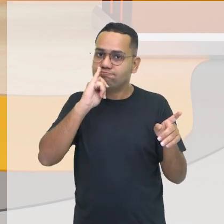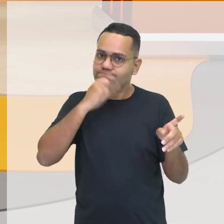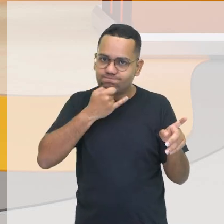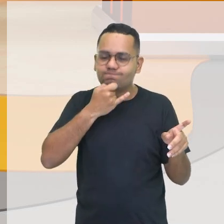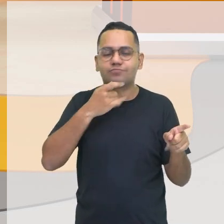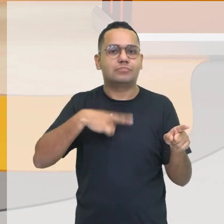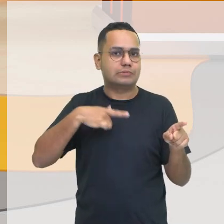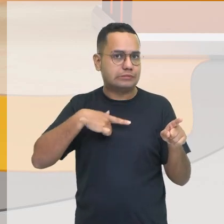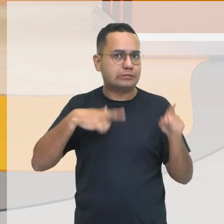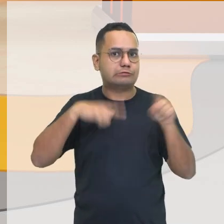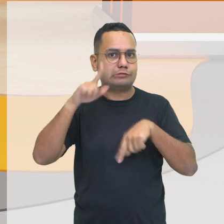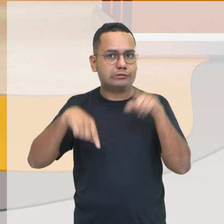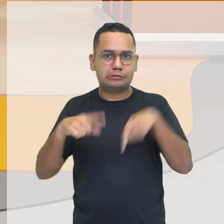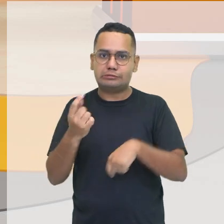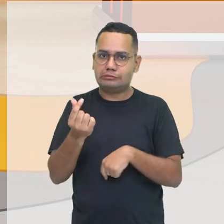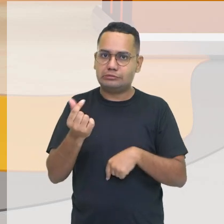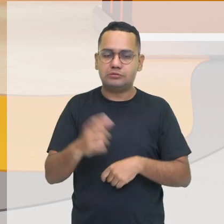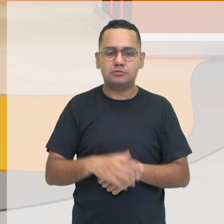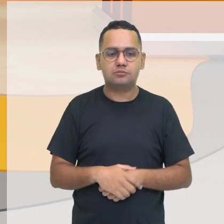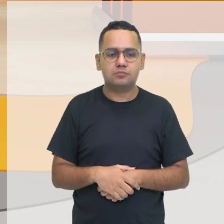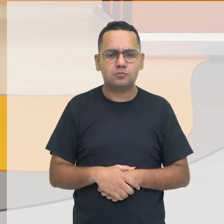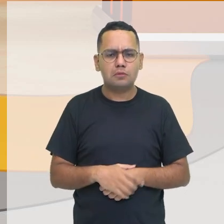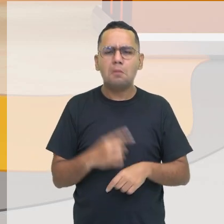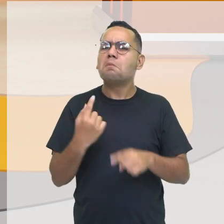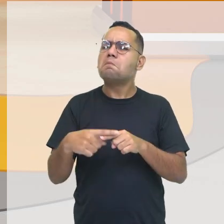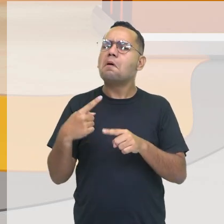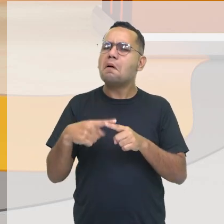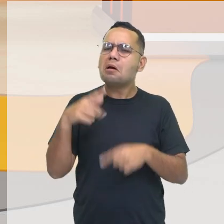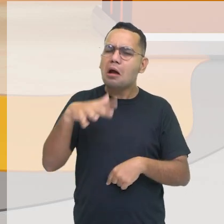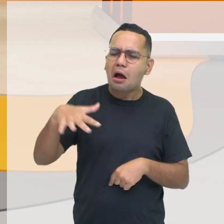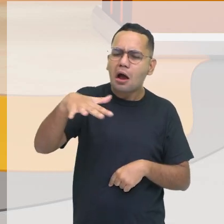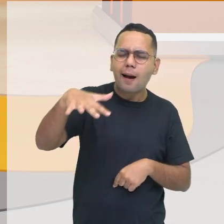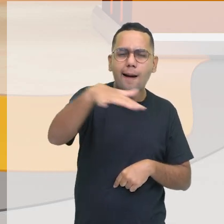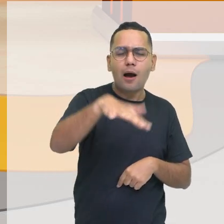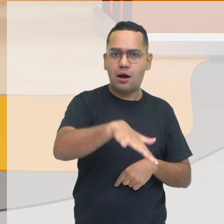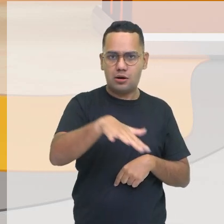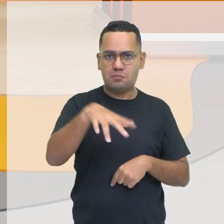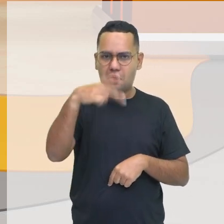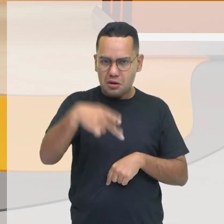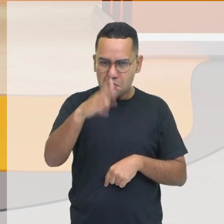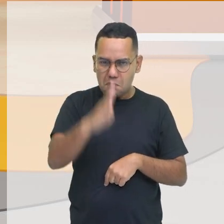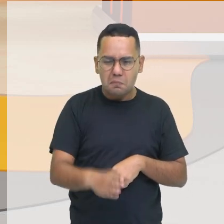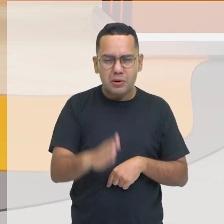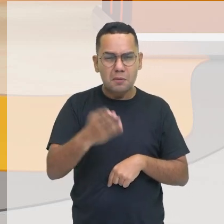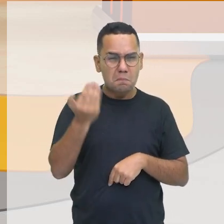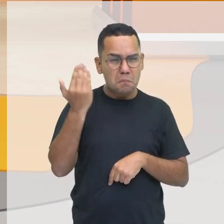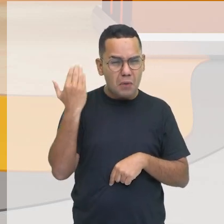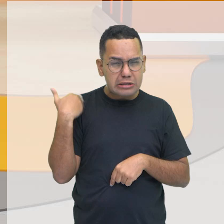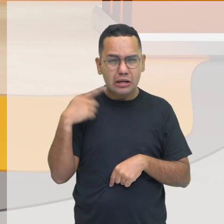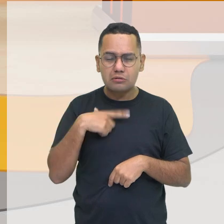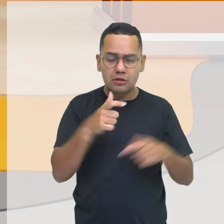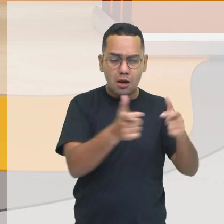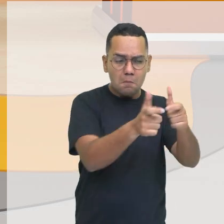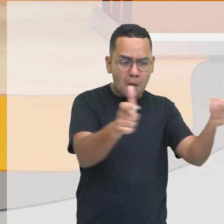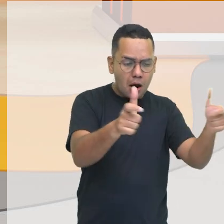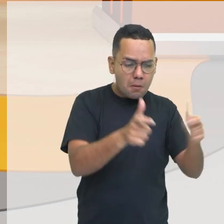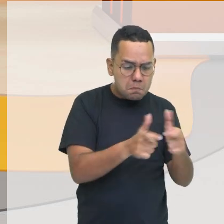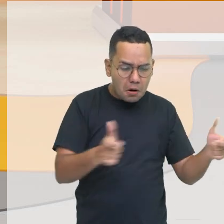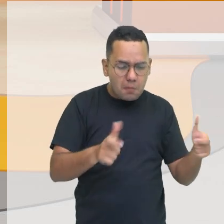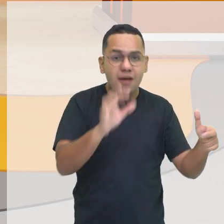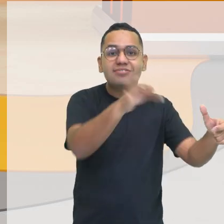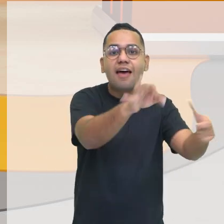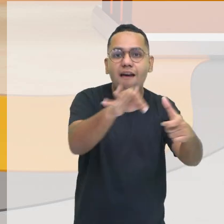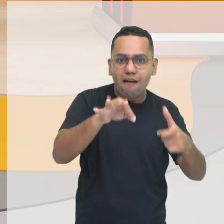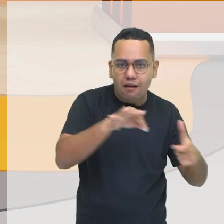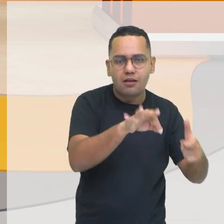na economia do país, visto que nós temos aí um país envolto por muitos latifundiários, e esses latifundiários precisavam